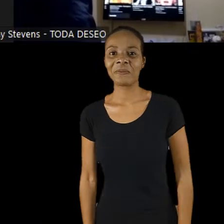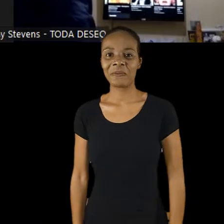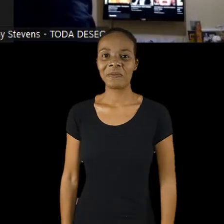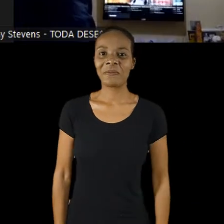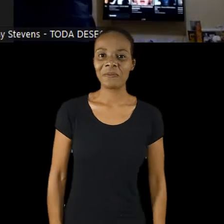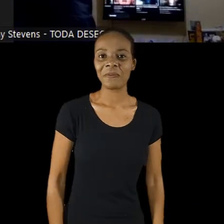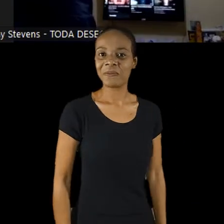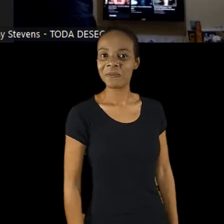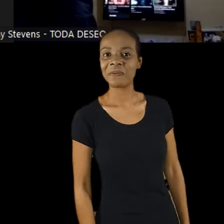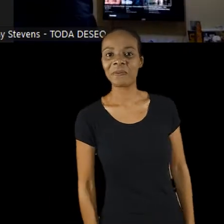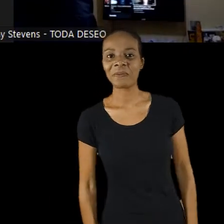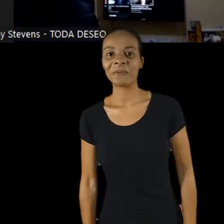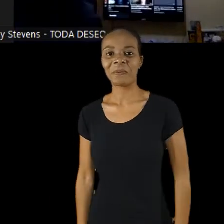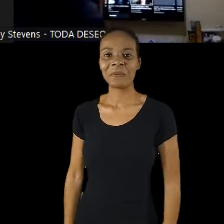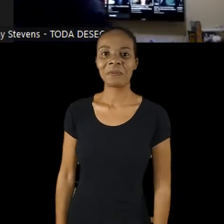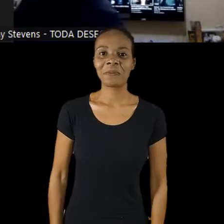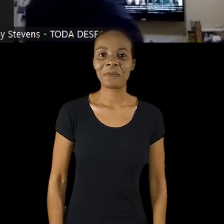Que tem medo de se queimar.